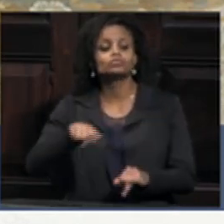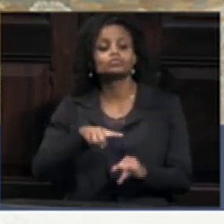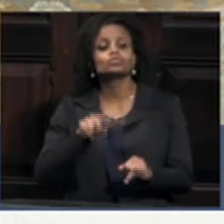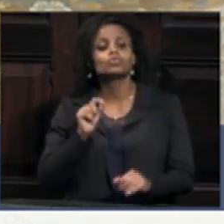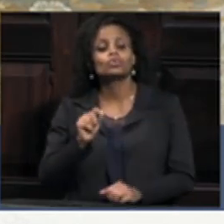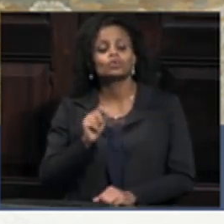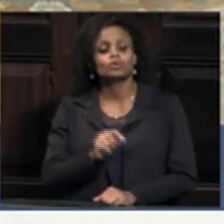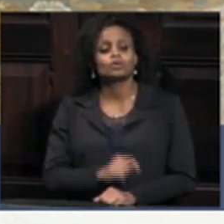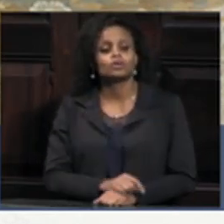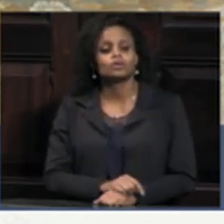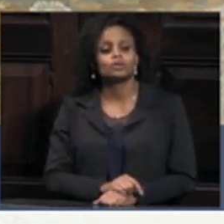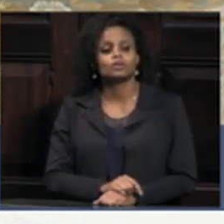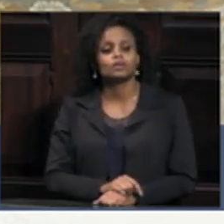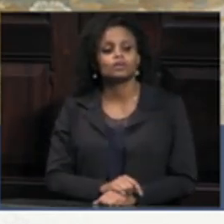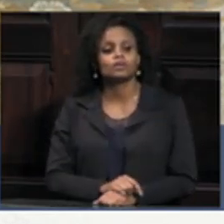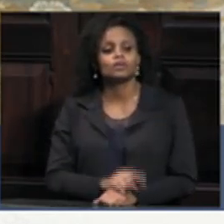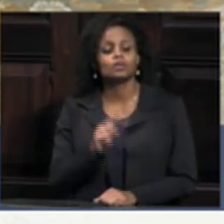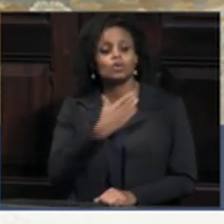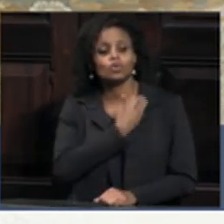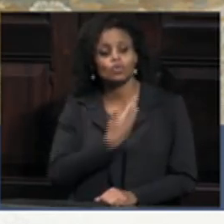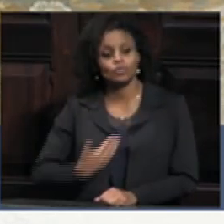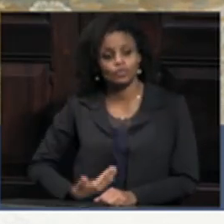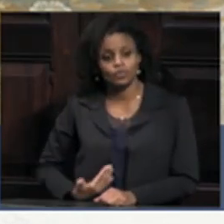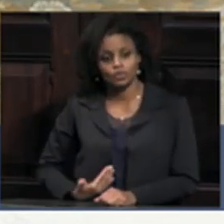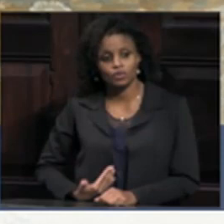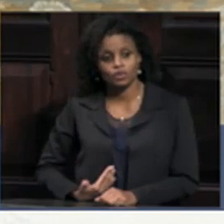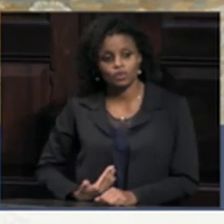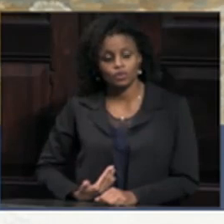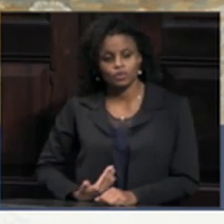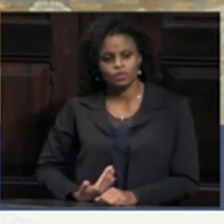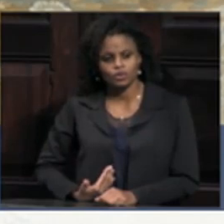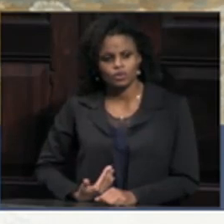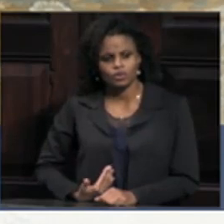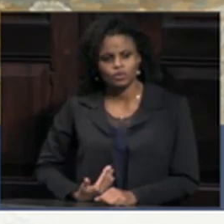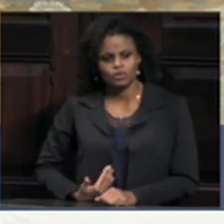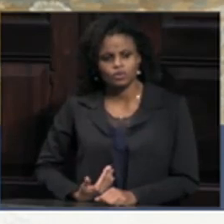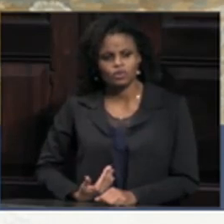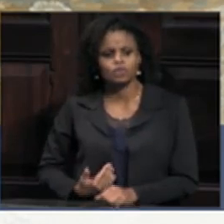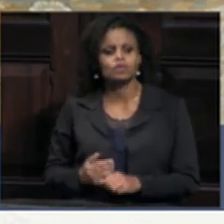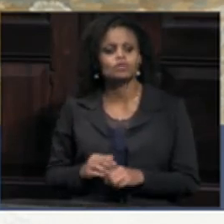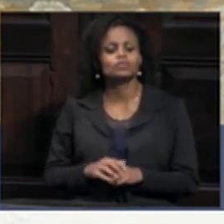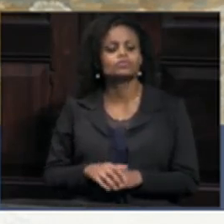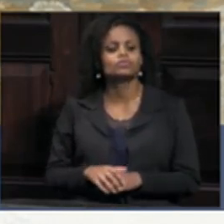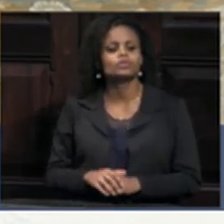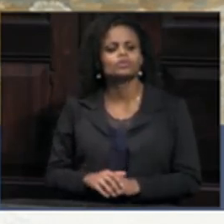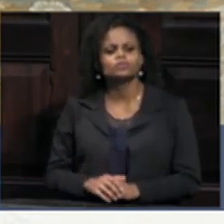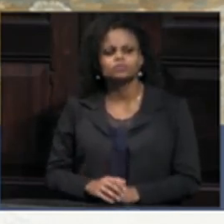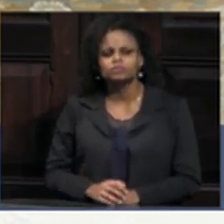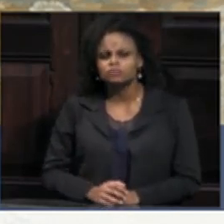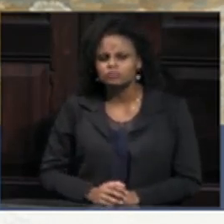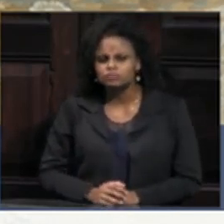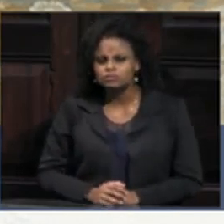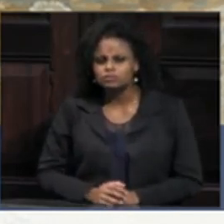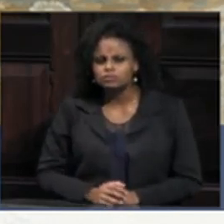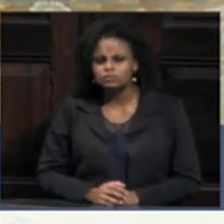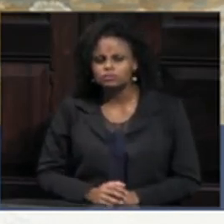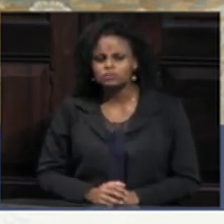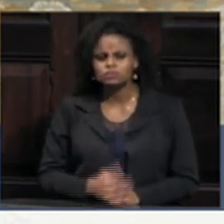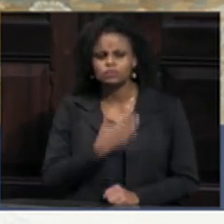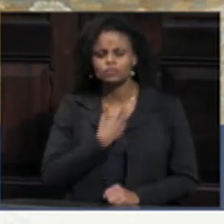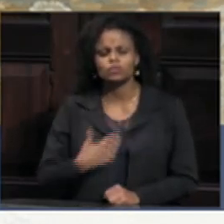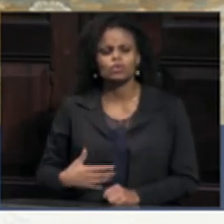o seguinte: o governo fez uma grande ofensiva, ligou para vários e vários deputados, estou falando do governo